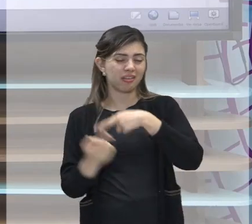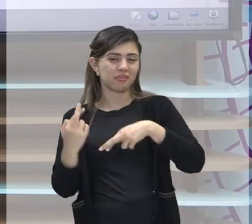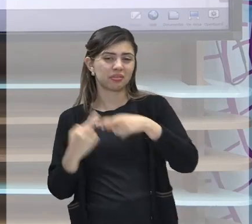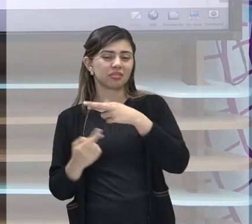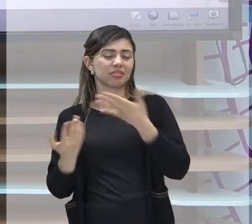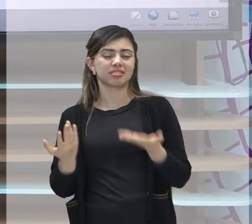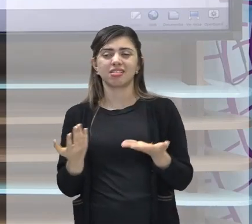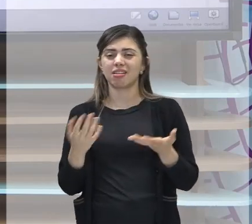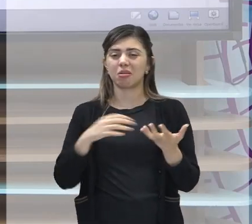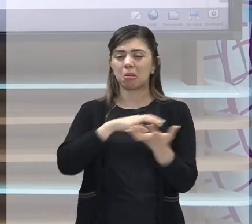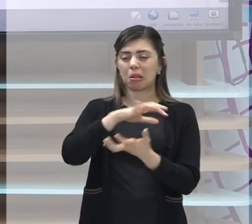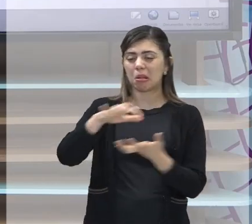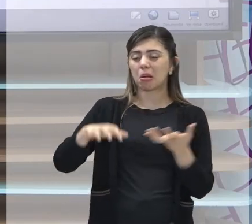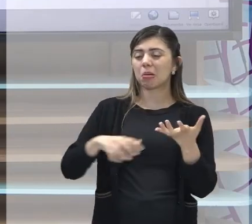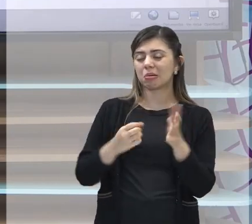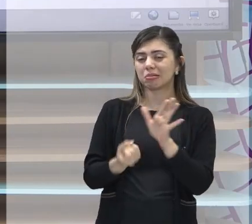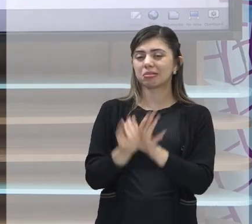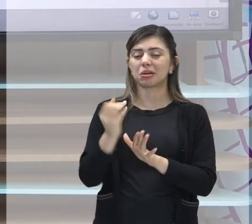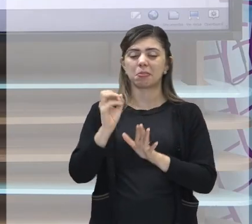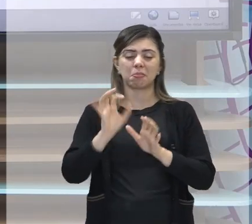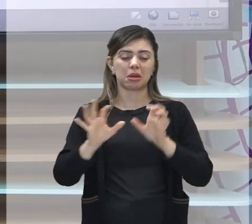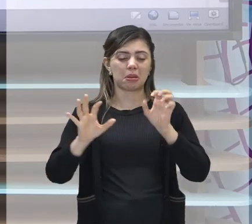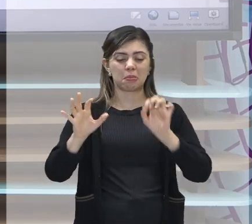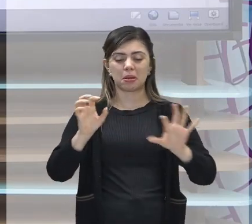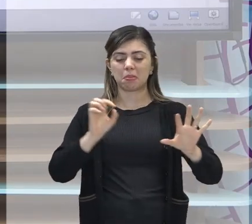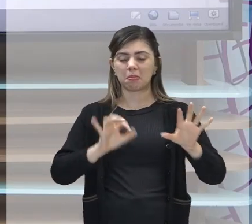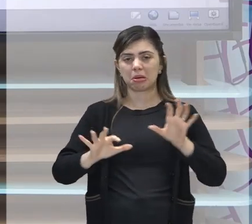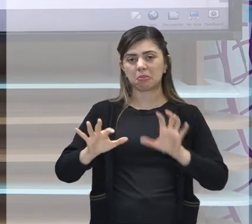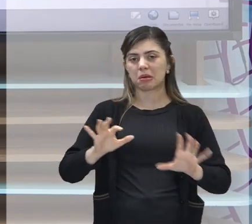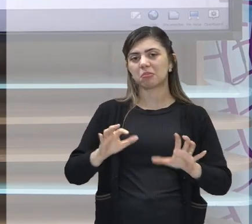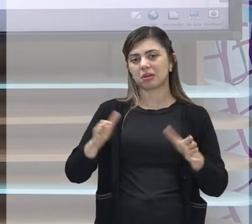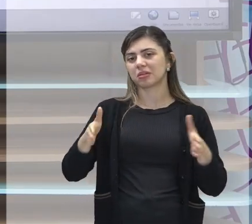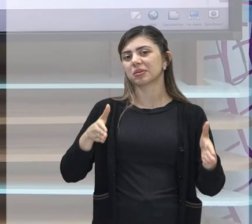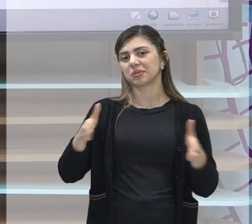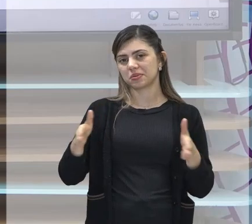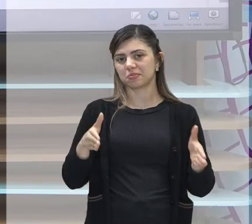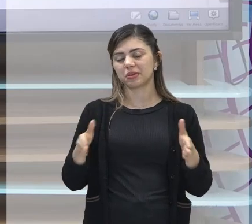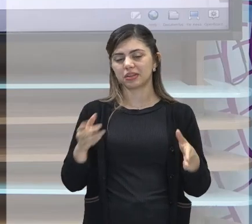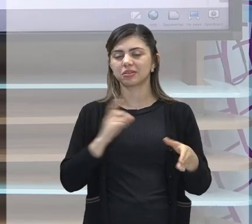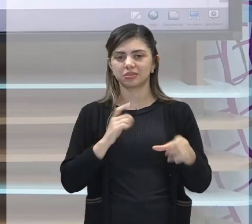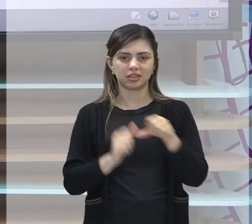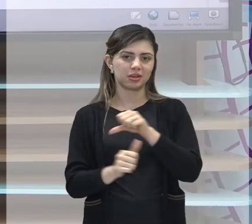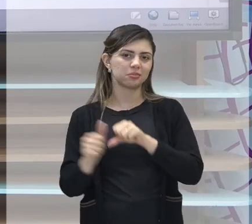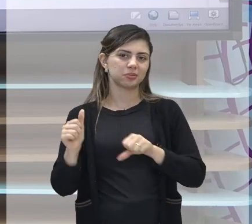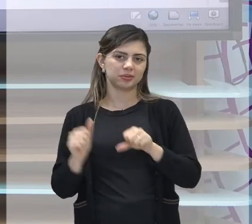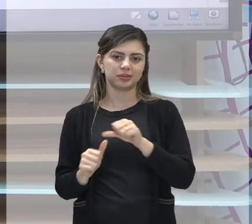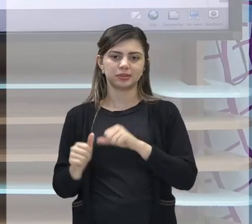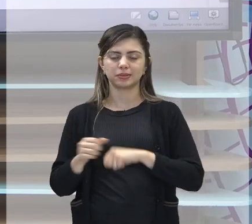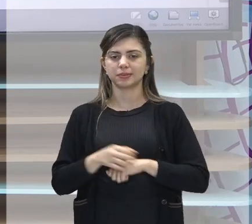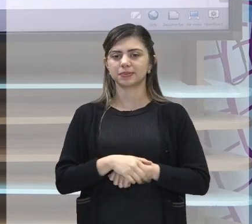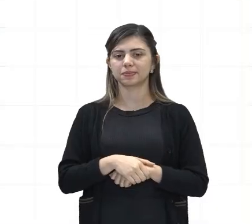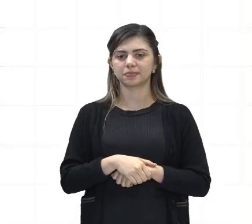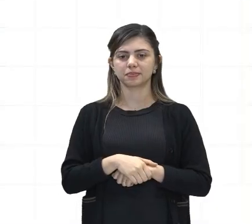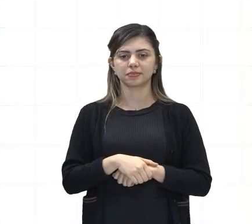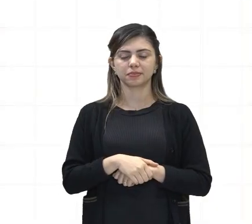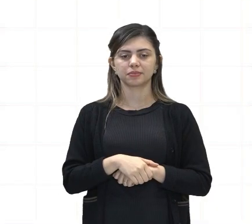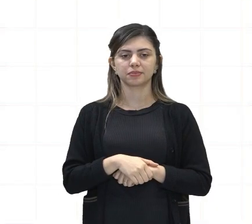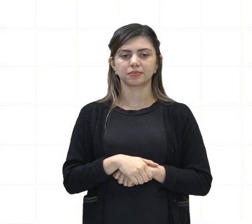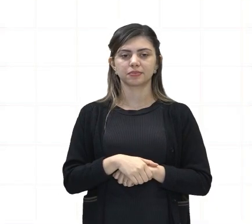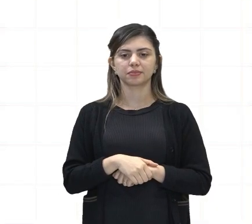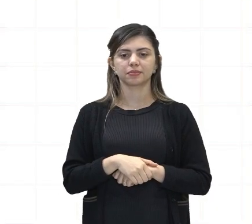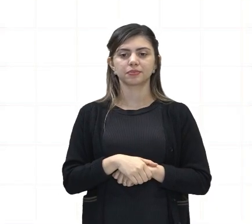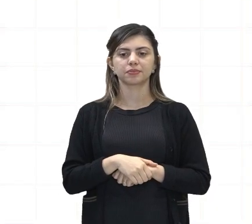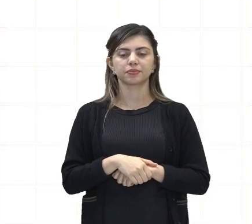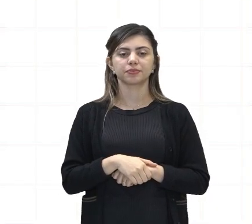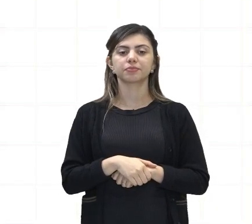regionais que vão eclodir nesse período, né, de instabilidade.